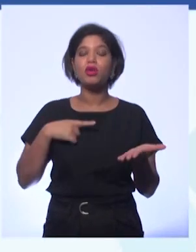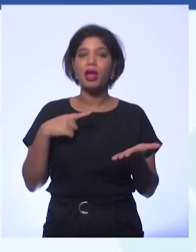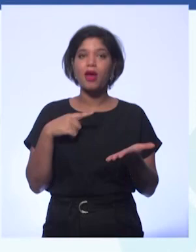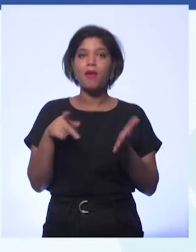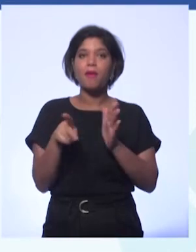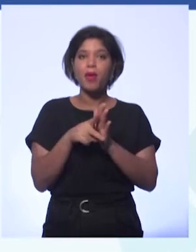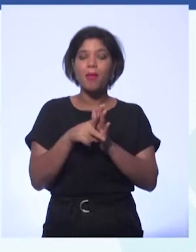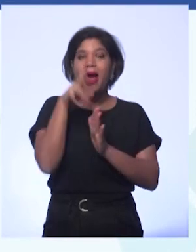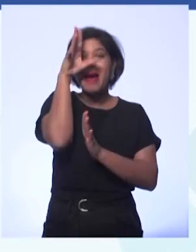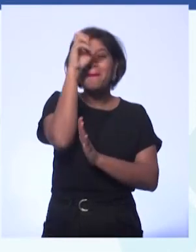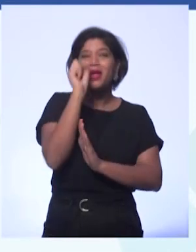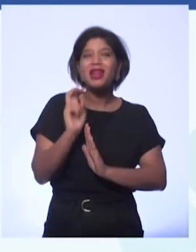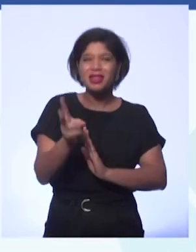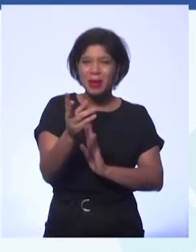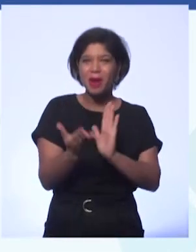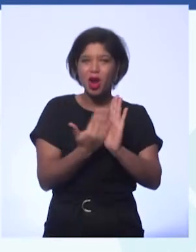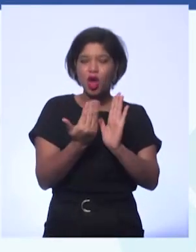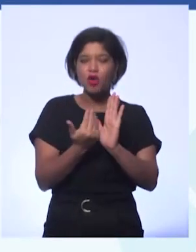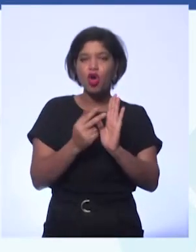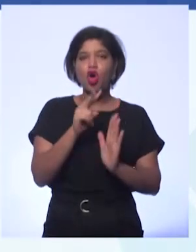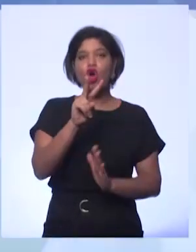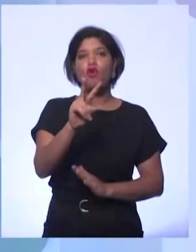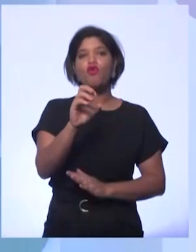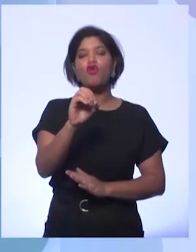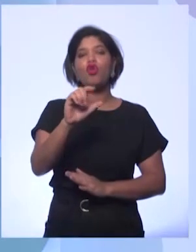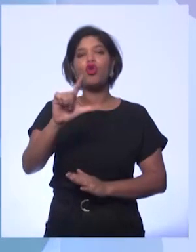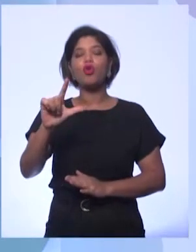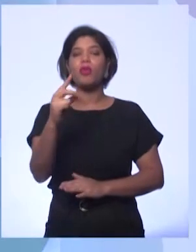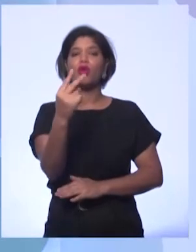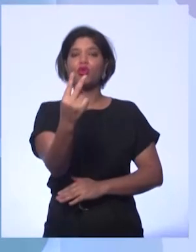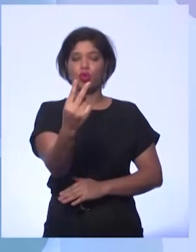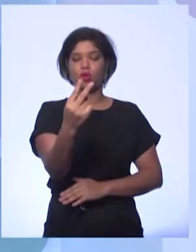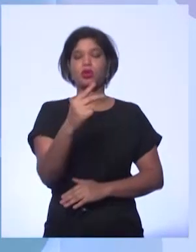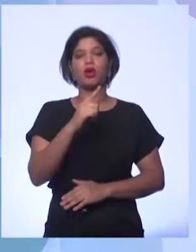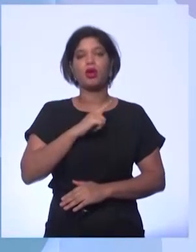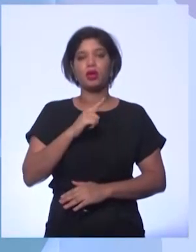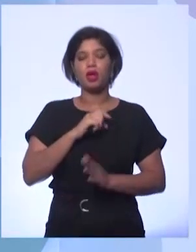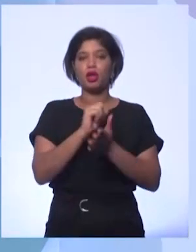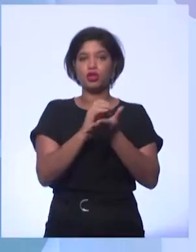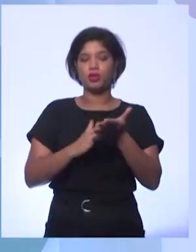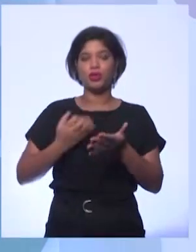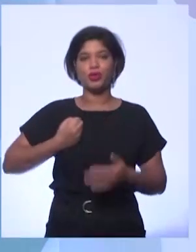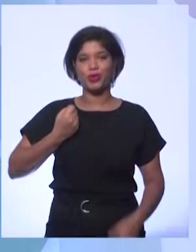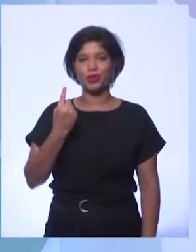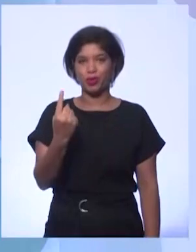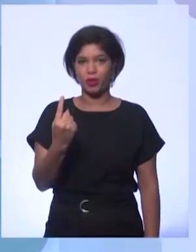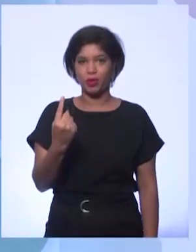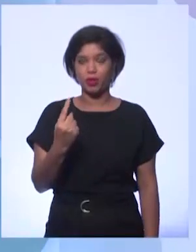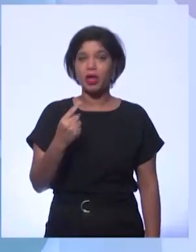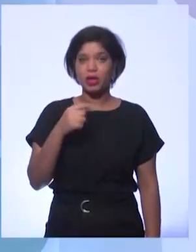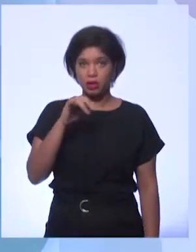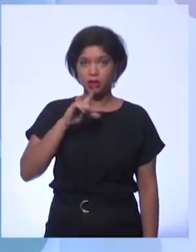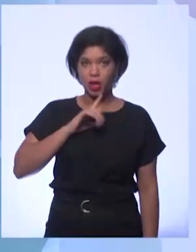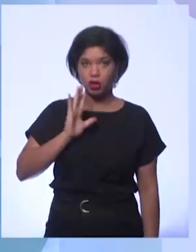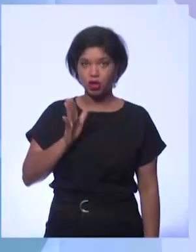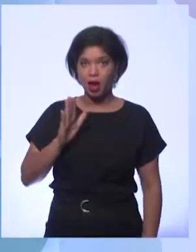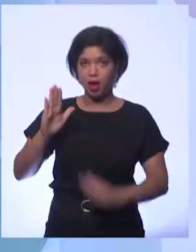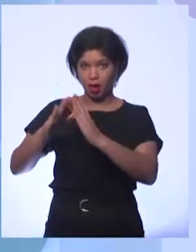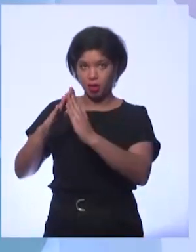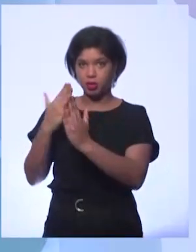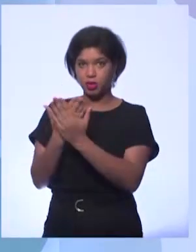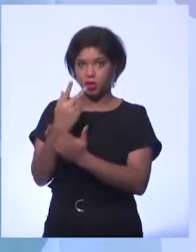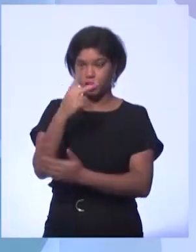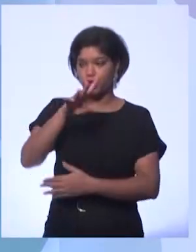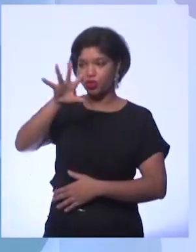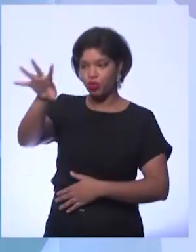material Aprender Sempre, volume 2, e nós estamos na sequência de atividades número 1. Então, se você já pegou esse material lá na sua